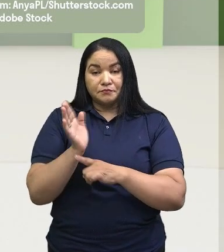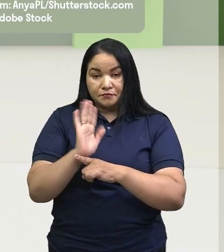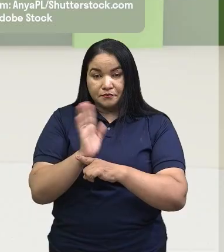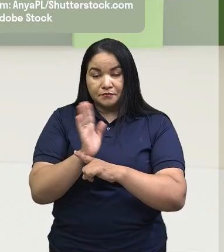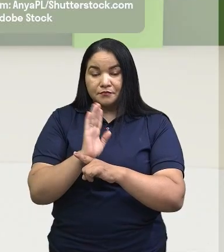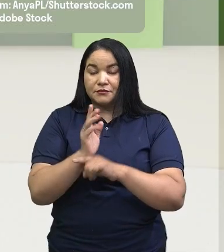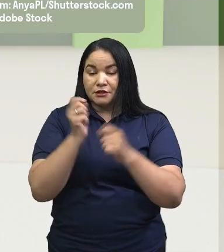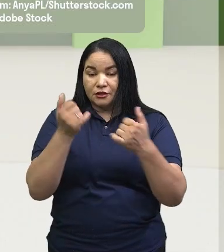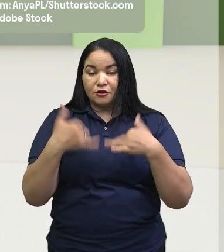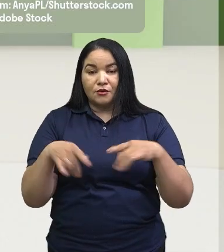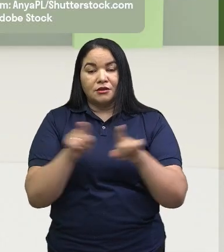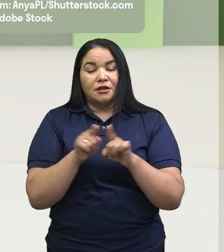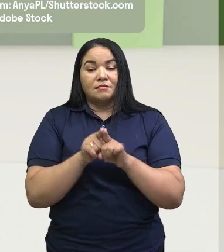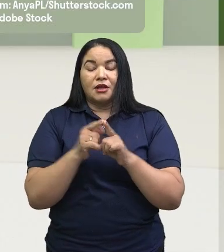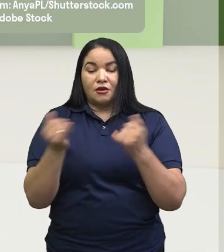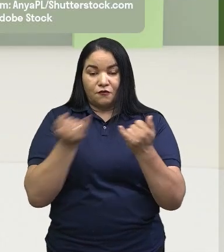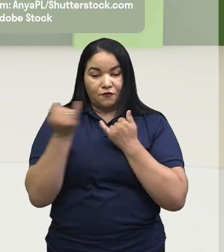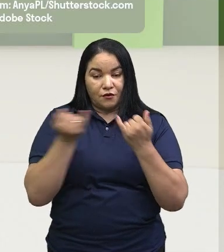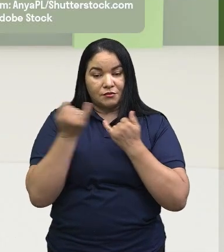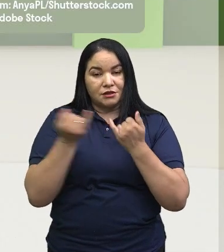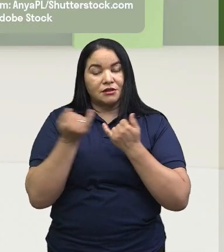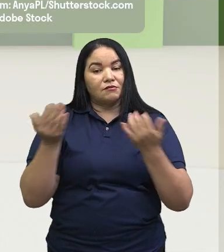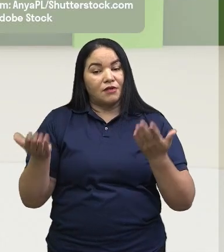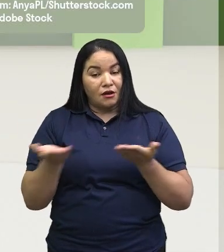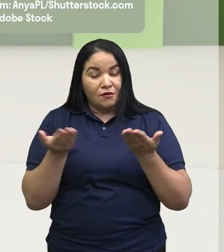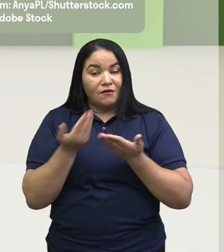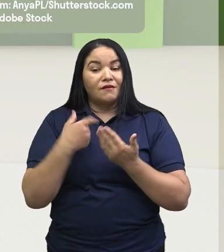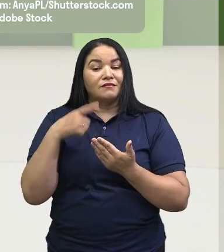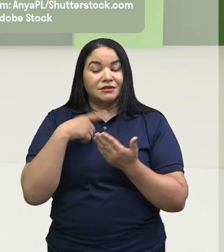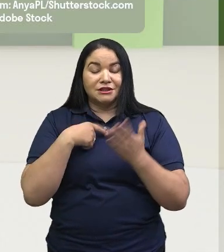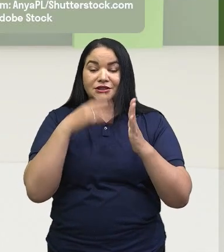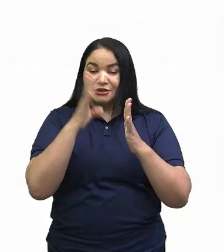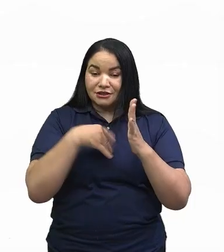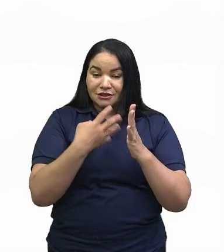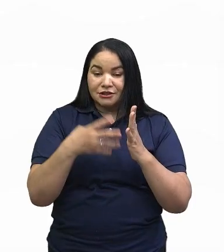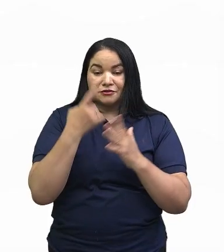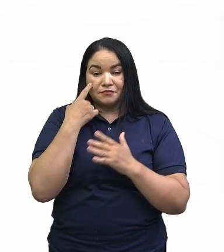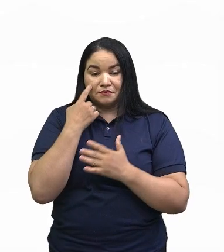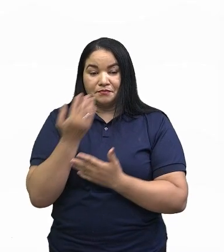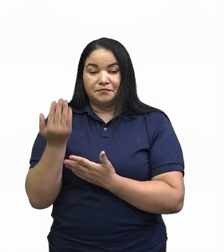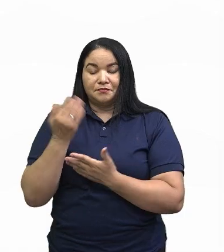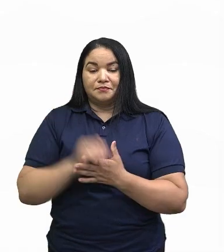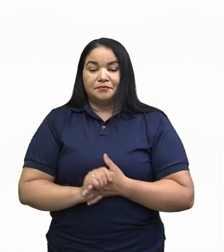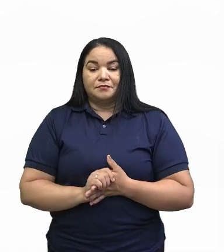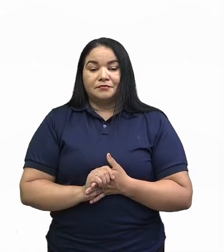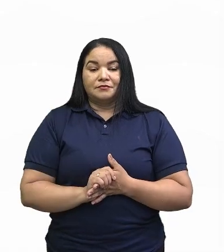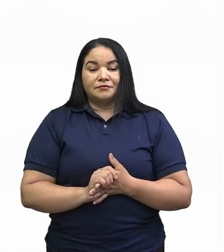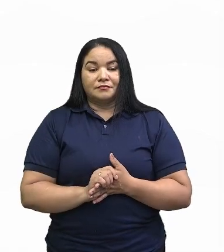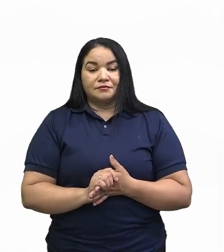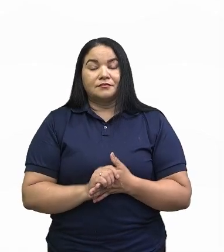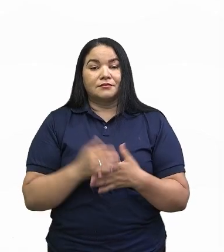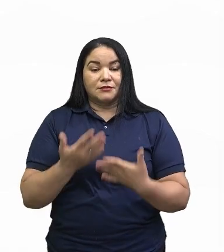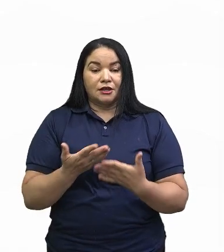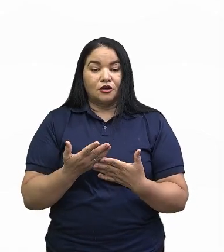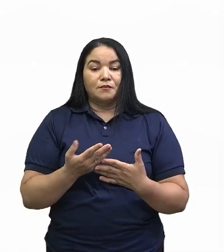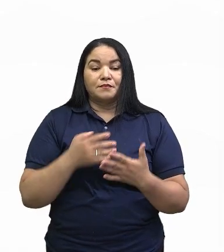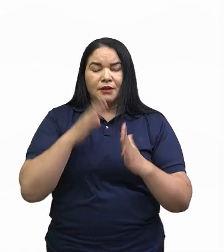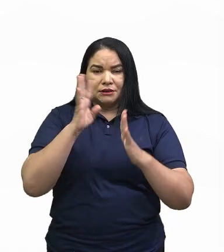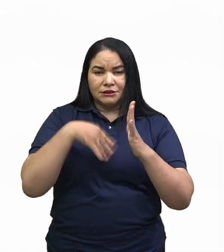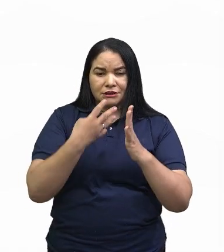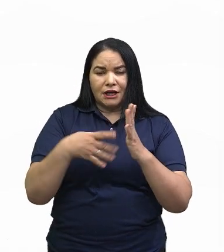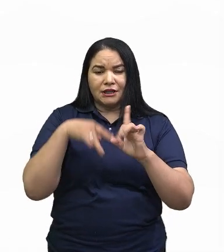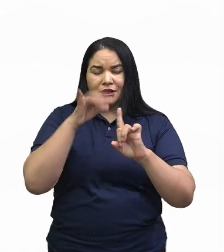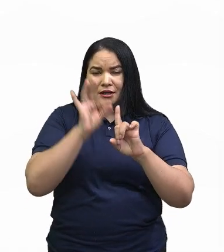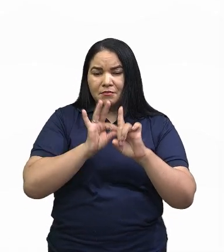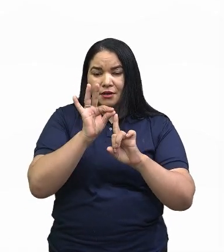também com essa informação, nós temos as escalas. Vejam aí comigo. As escalas de